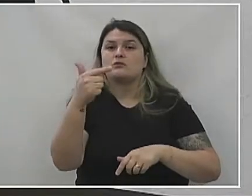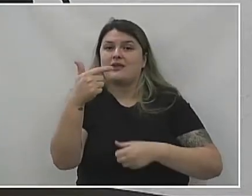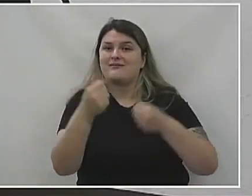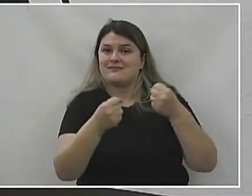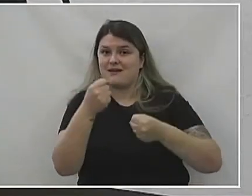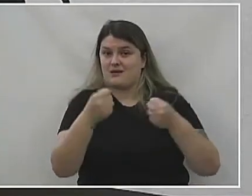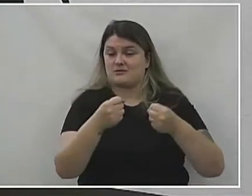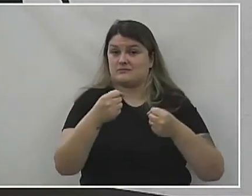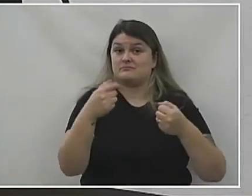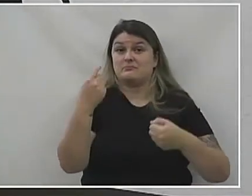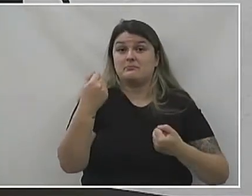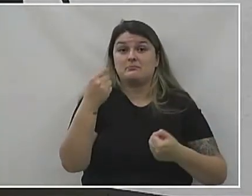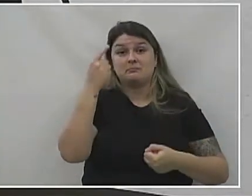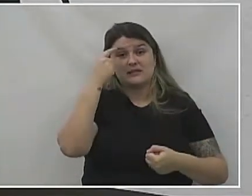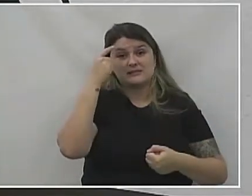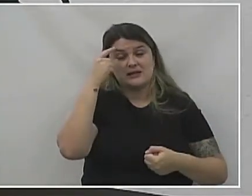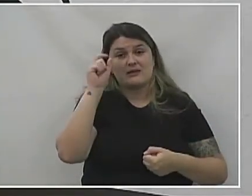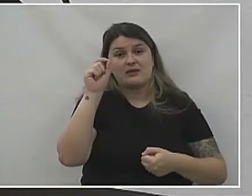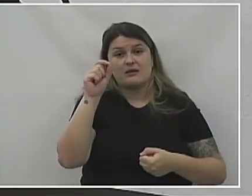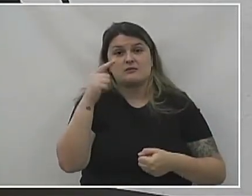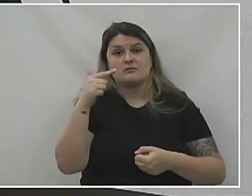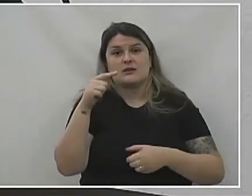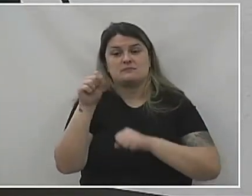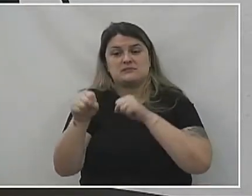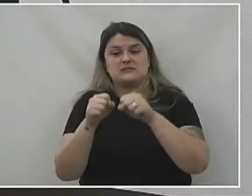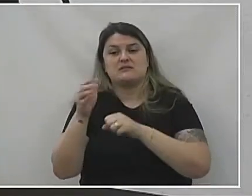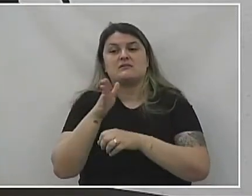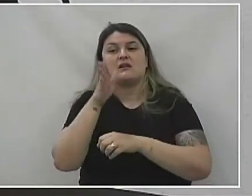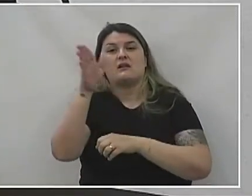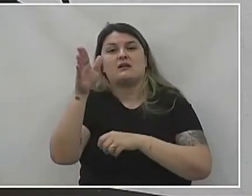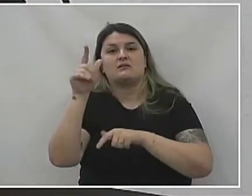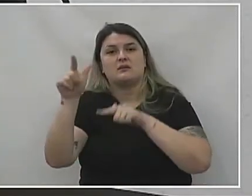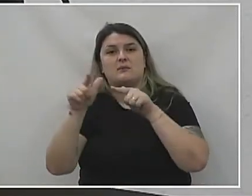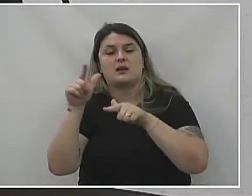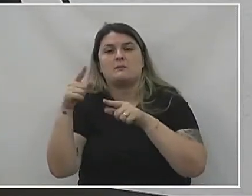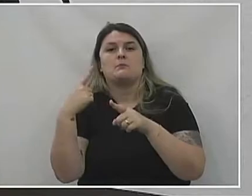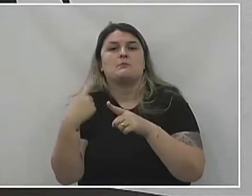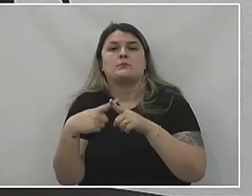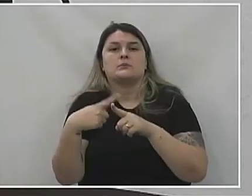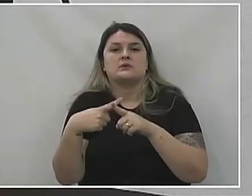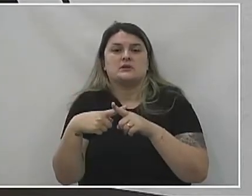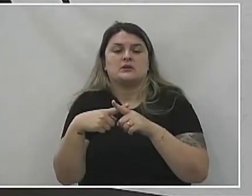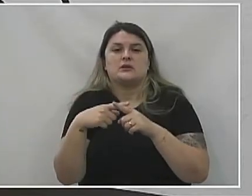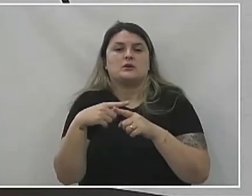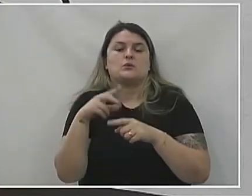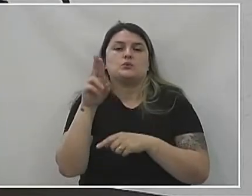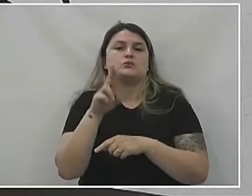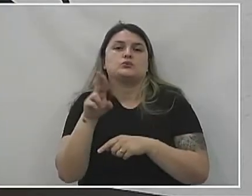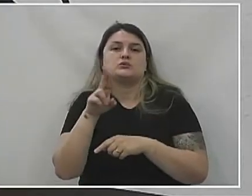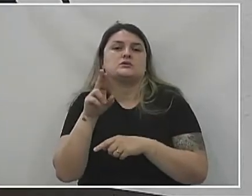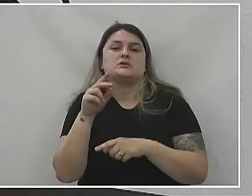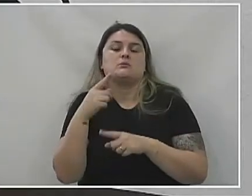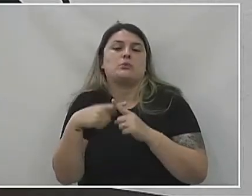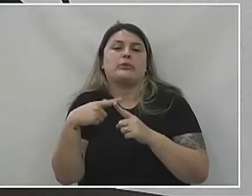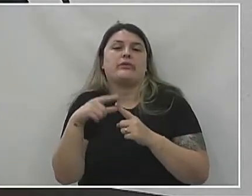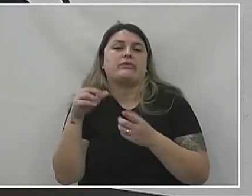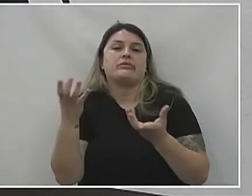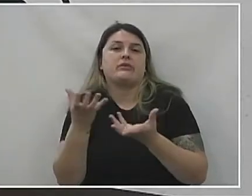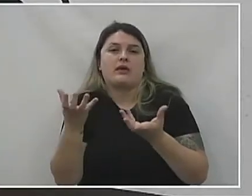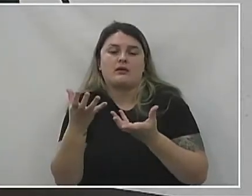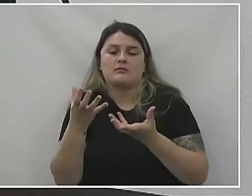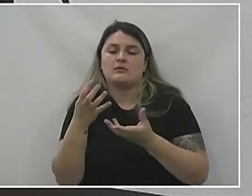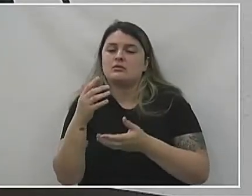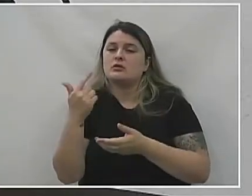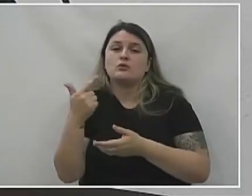ele que ele tem que pensar tá Eu só não tá indo de bicicleta trabalhar porque tá utilizando porque quer um meio de transporte